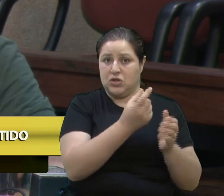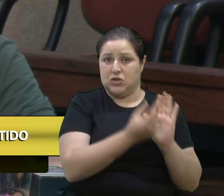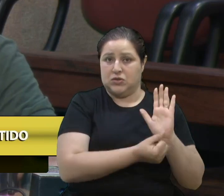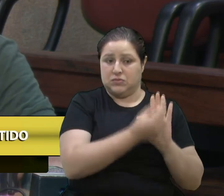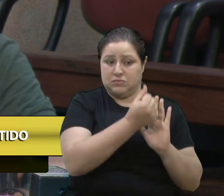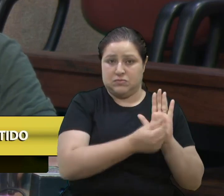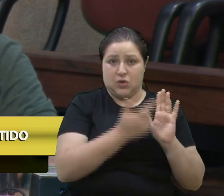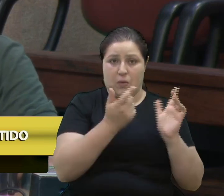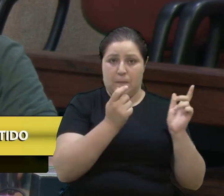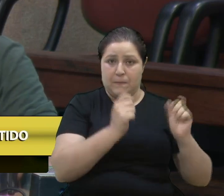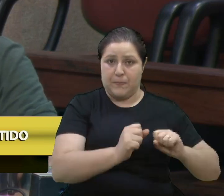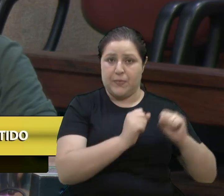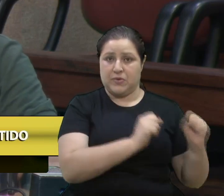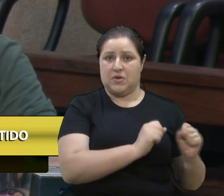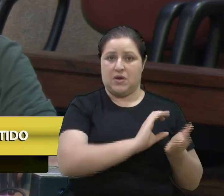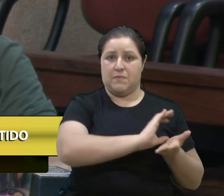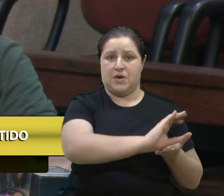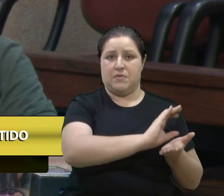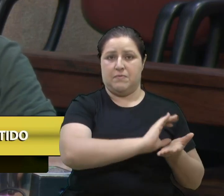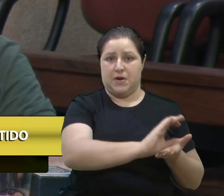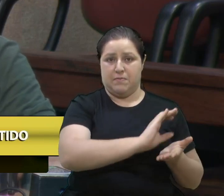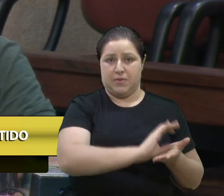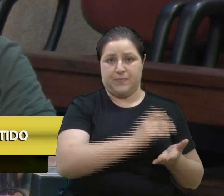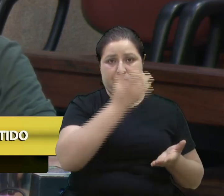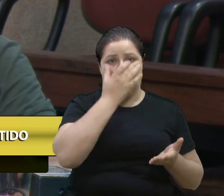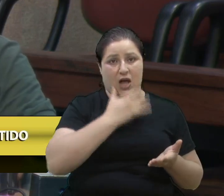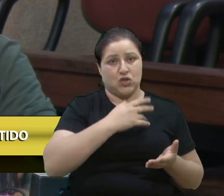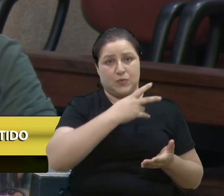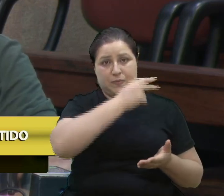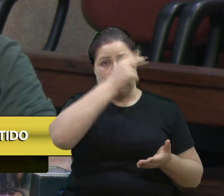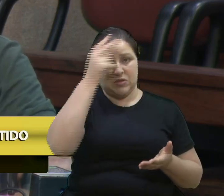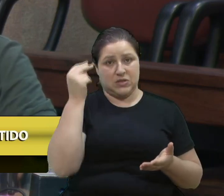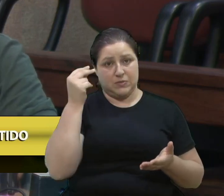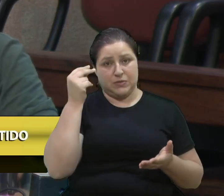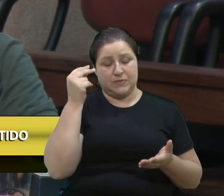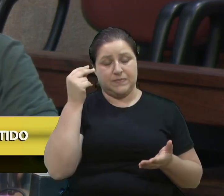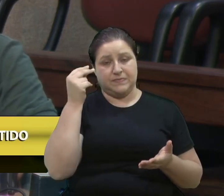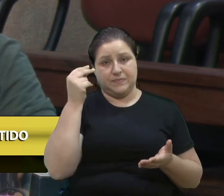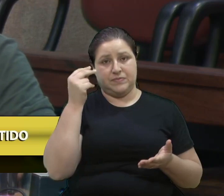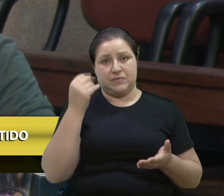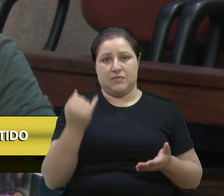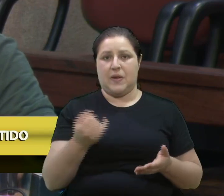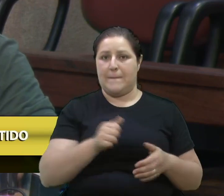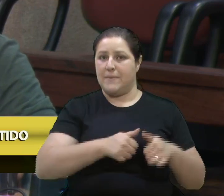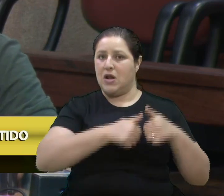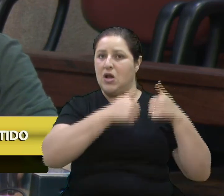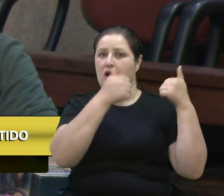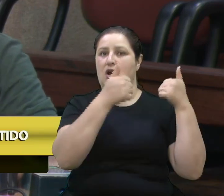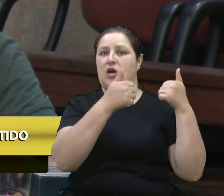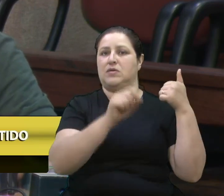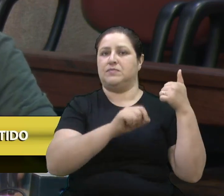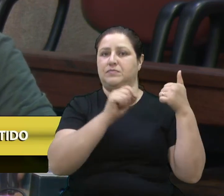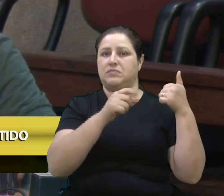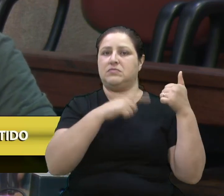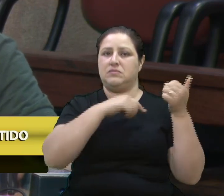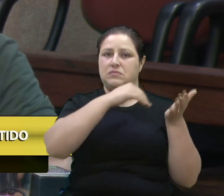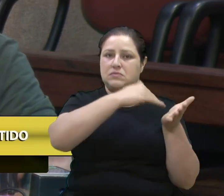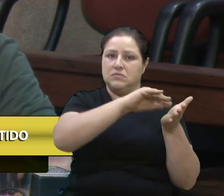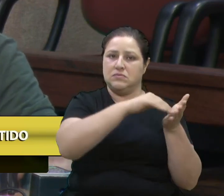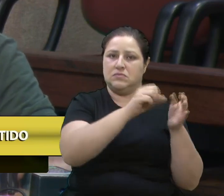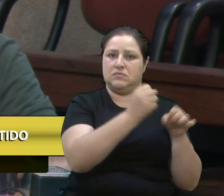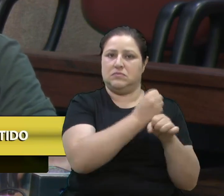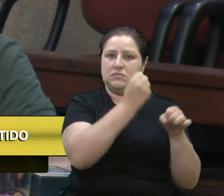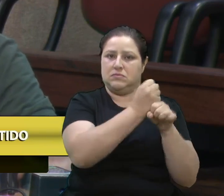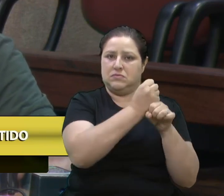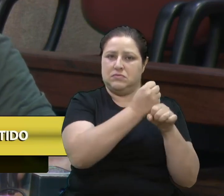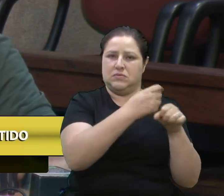investimento. Então eu acho que para o município, e aqui tu me corrige também, vereador D'Ambrosio, é muito melhor que a gente tenha uma Secretaria de Obras